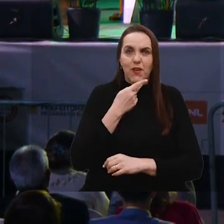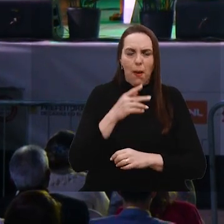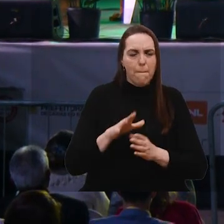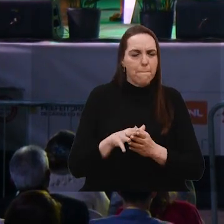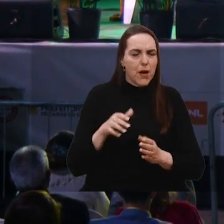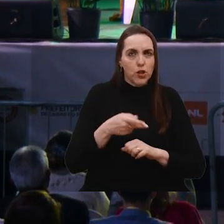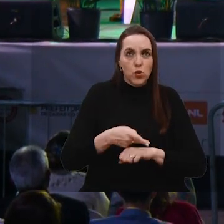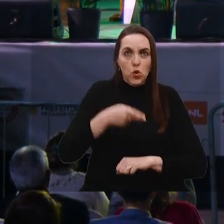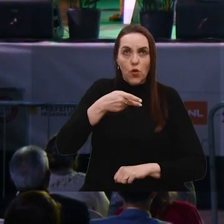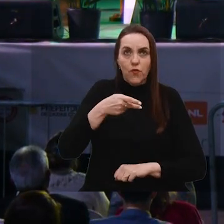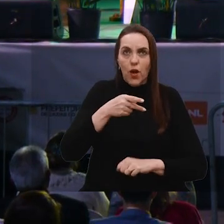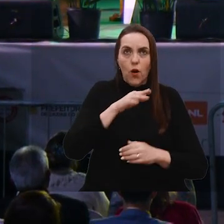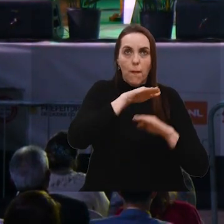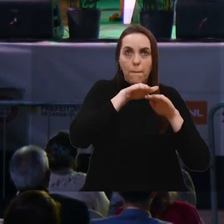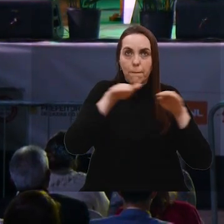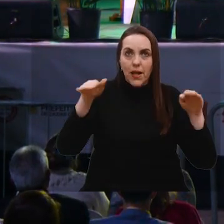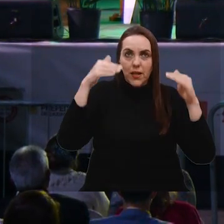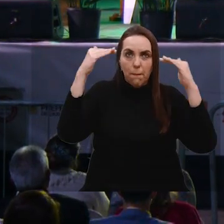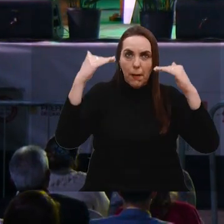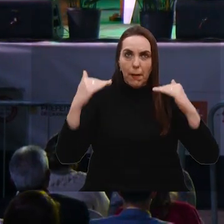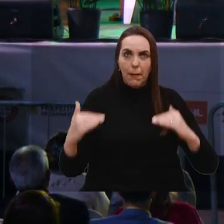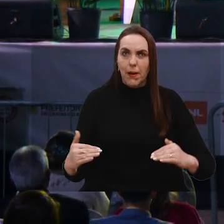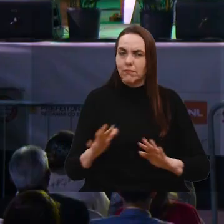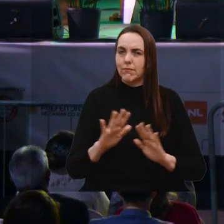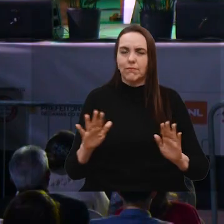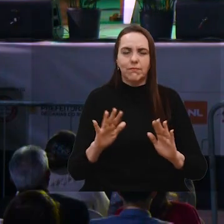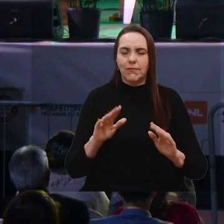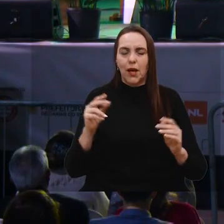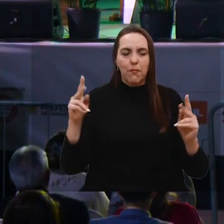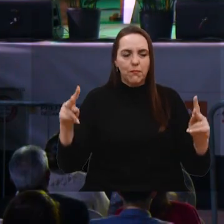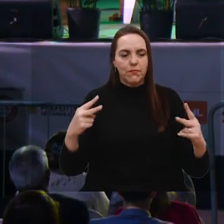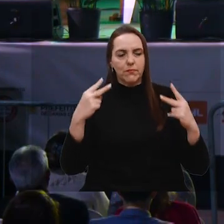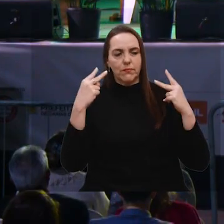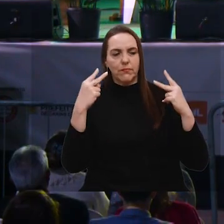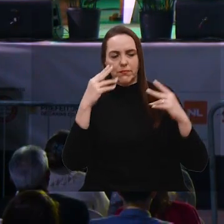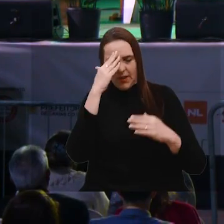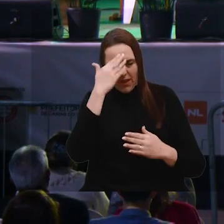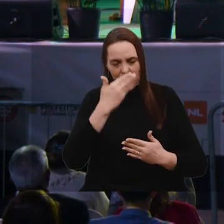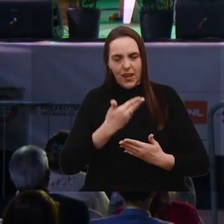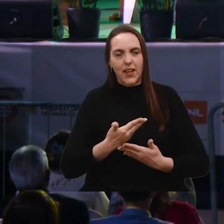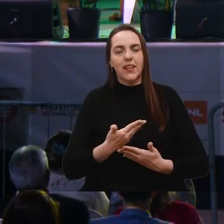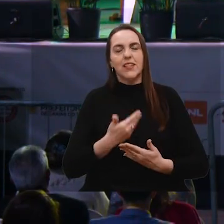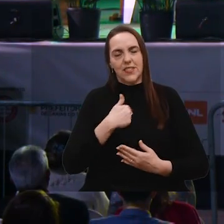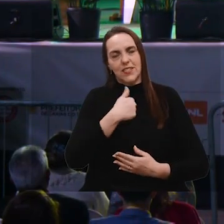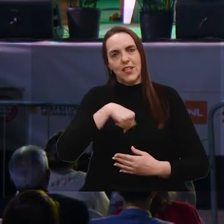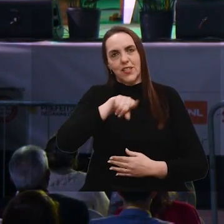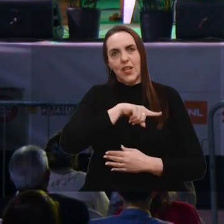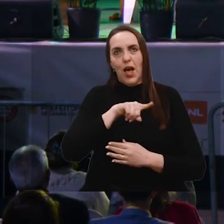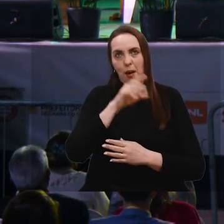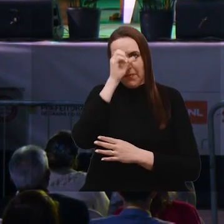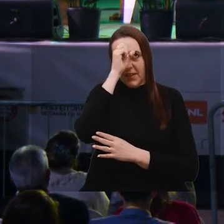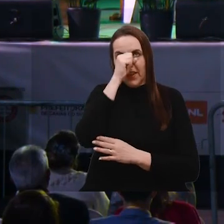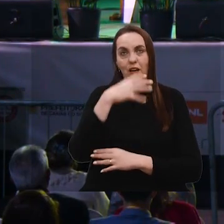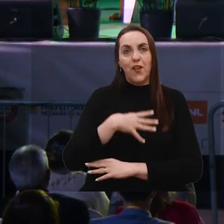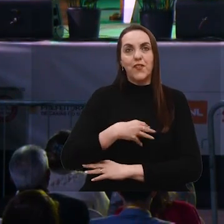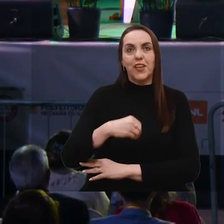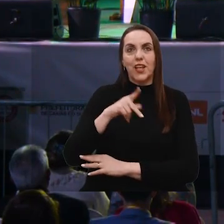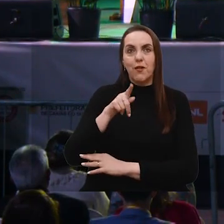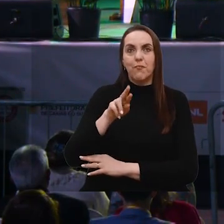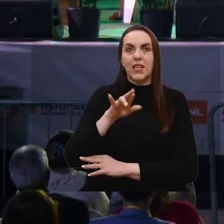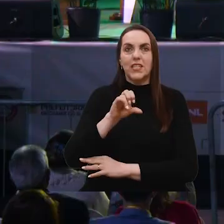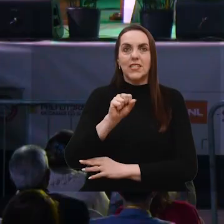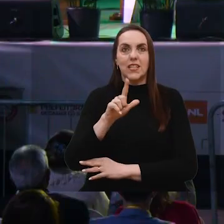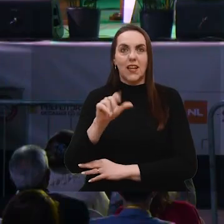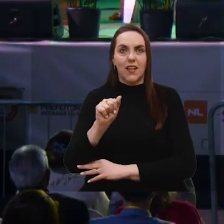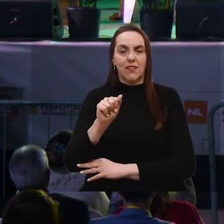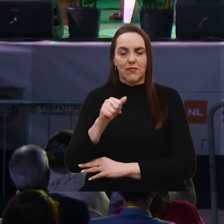Ele costuma dizer que os seus maiores troféus não estão em prateleiras, mas no olhar agradecido daqueles que com ele aprenderam, inclusive a